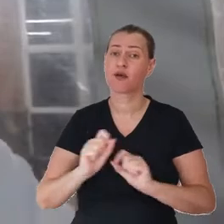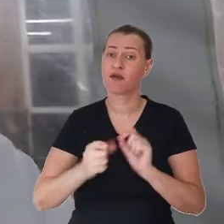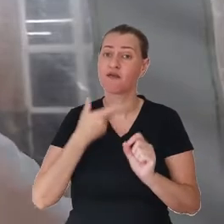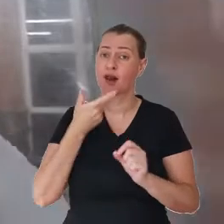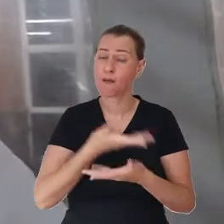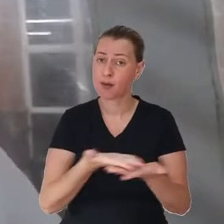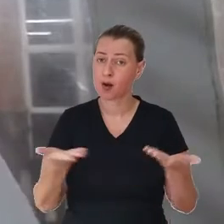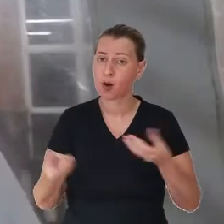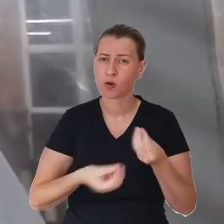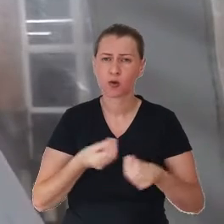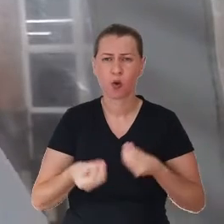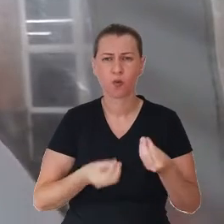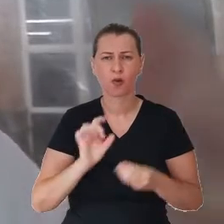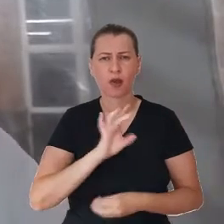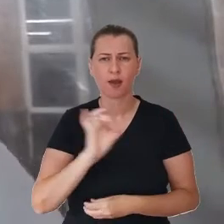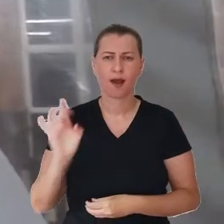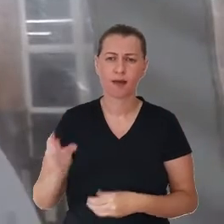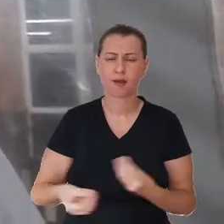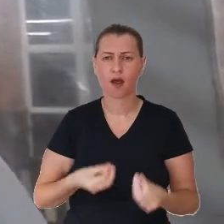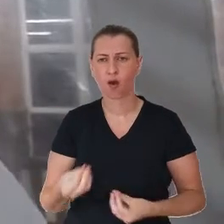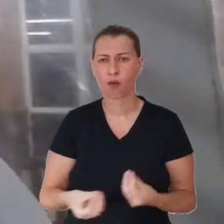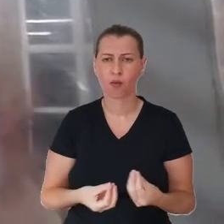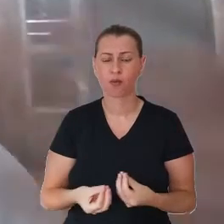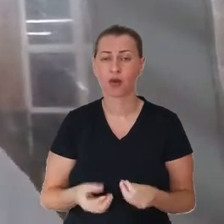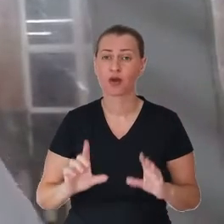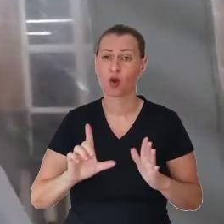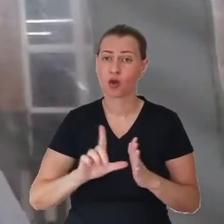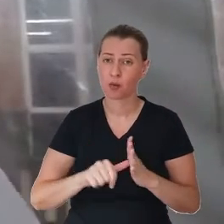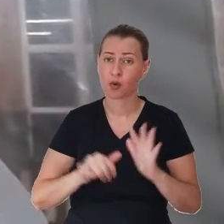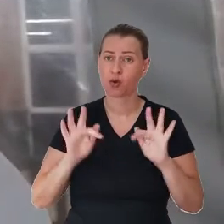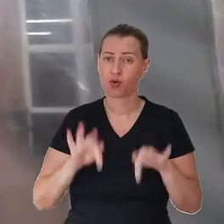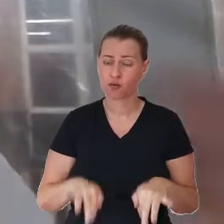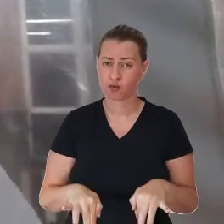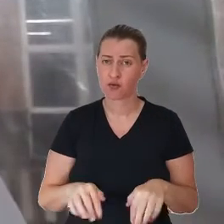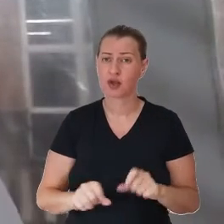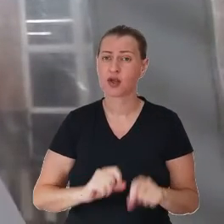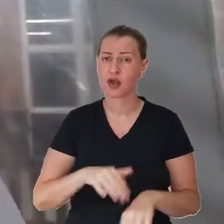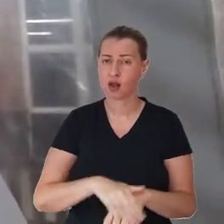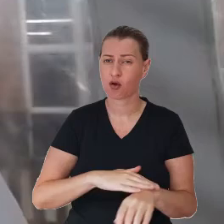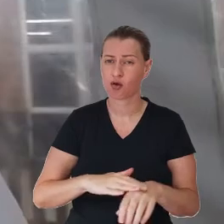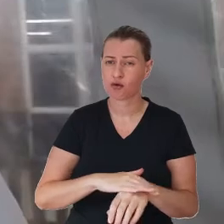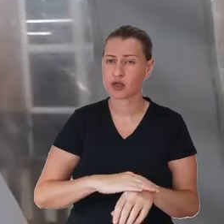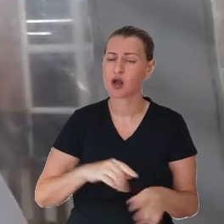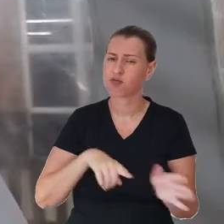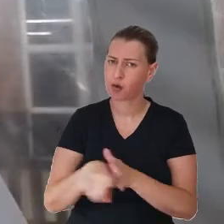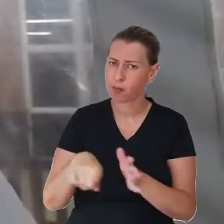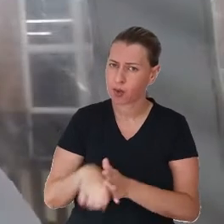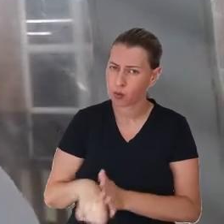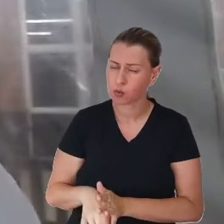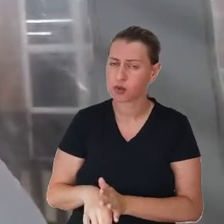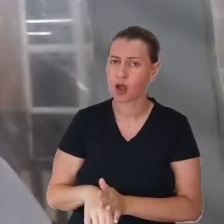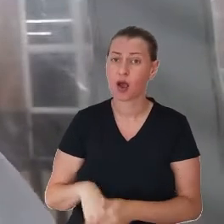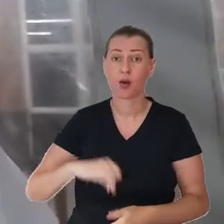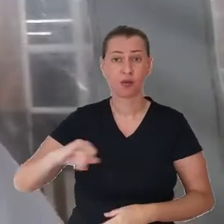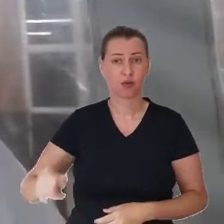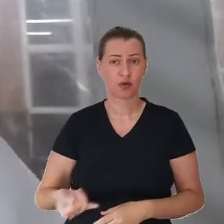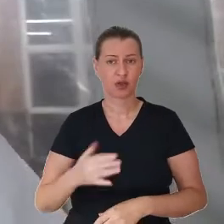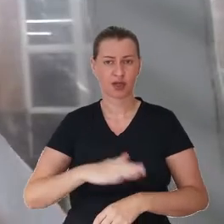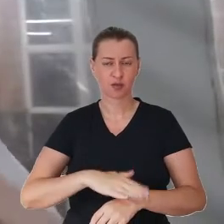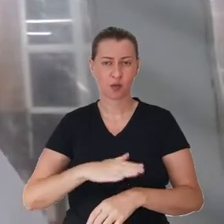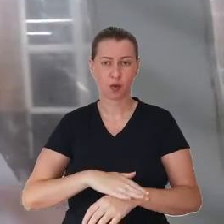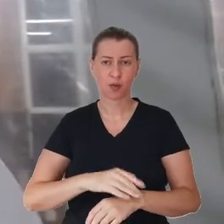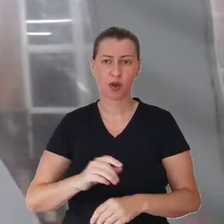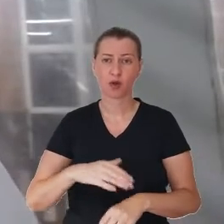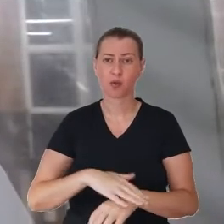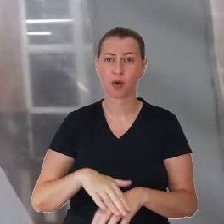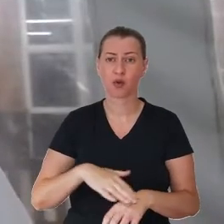dela, estaremos abertos a perguntas, questionar ela, vamos aproveitar este momento e conversar com